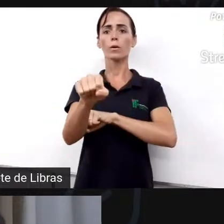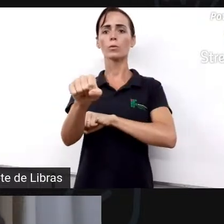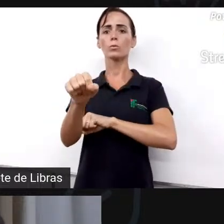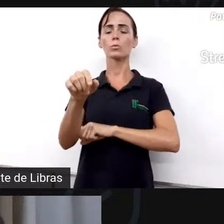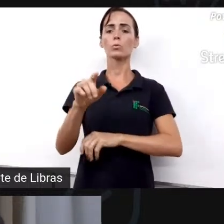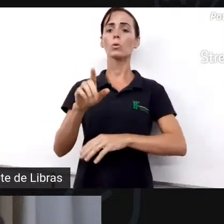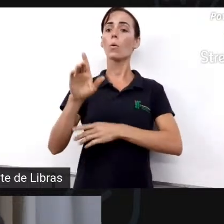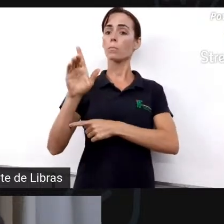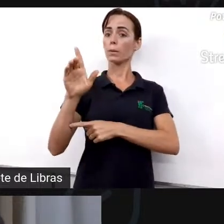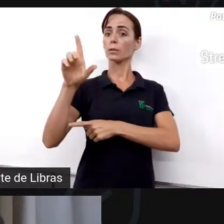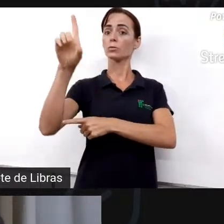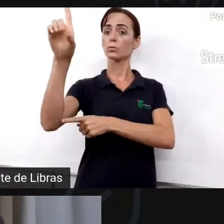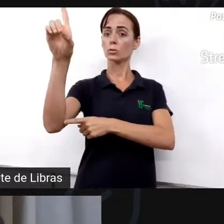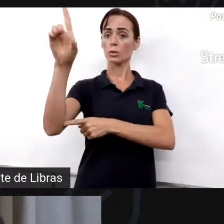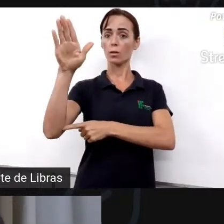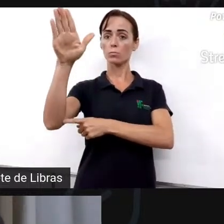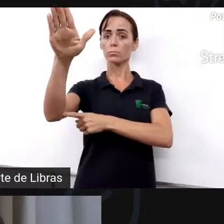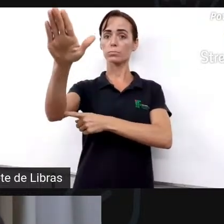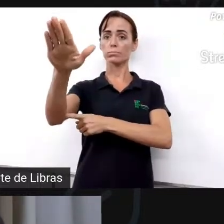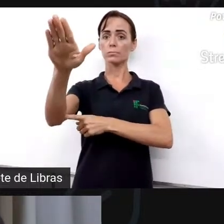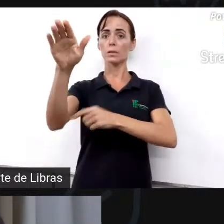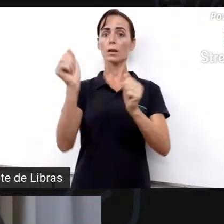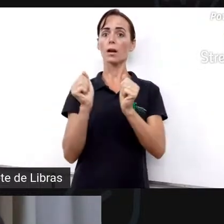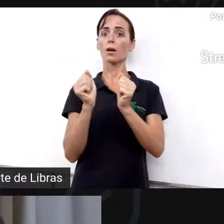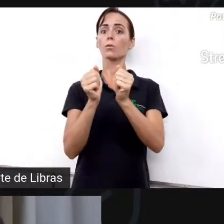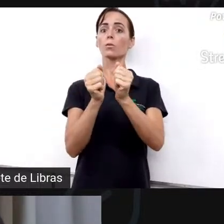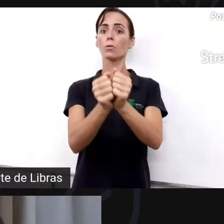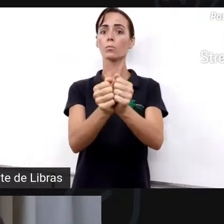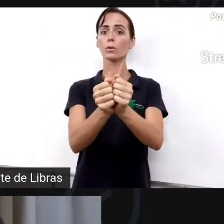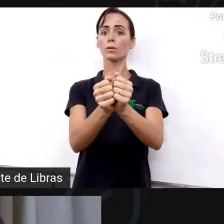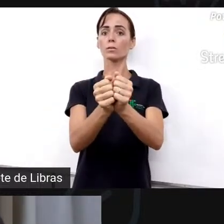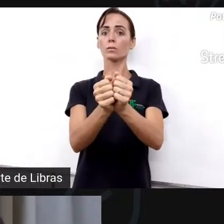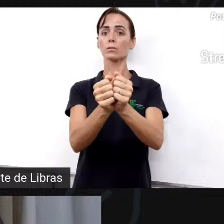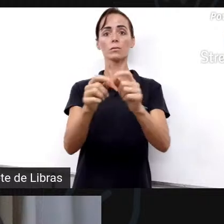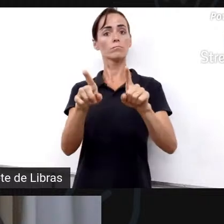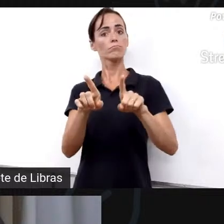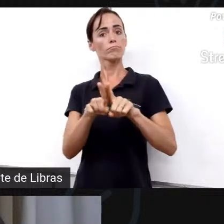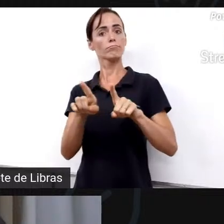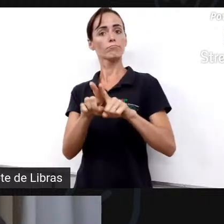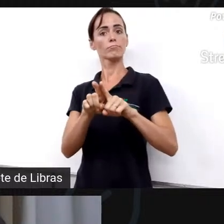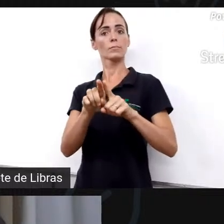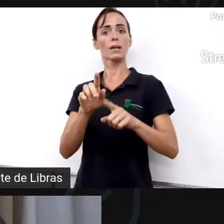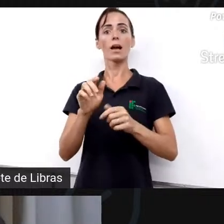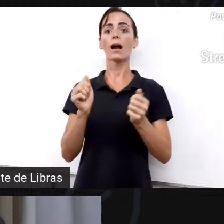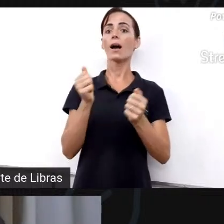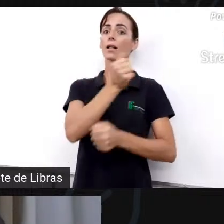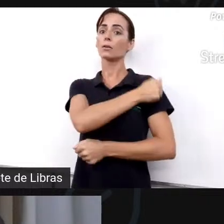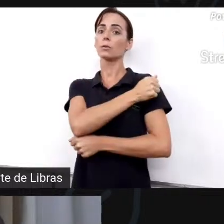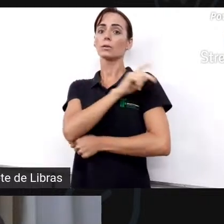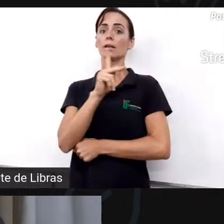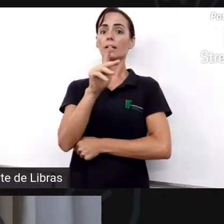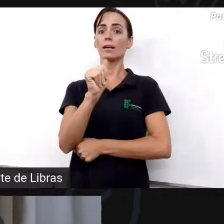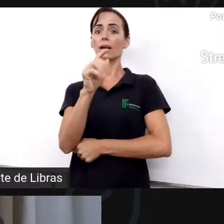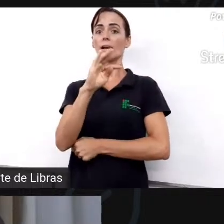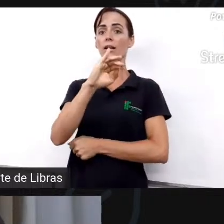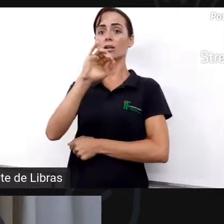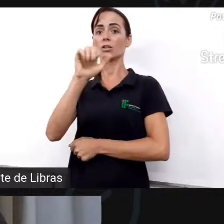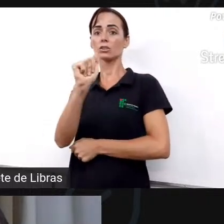frente, acompanhando-a. Solicitamos que a aluna Kátia faça a sua audiodescrição.